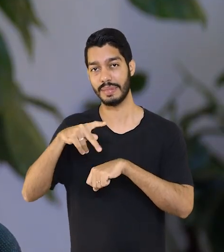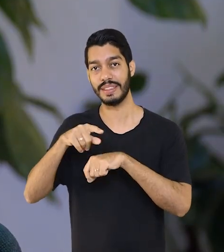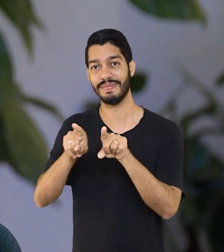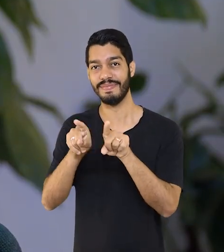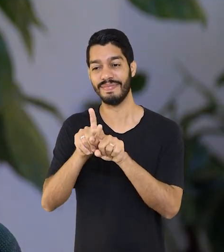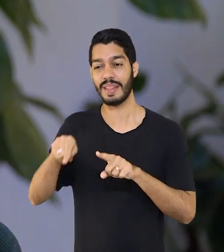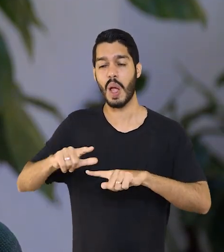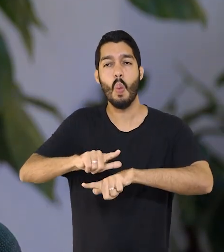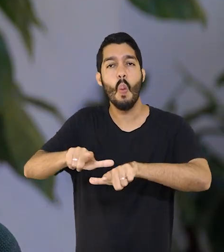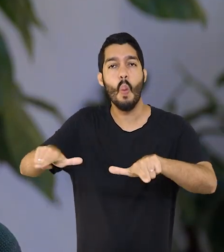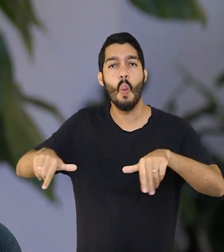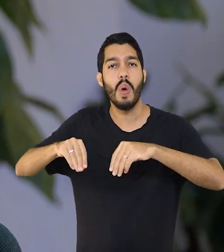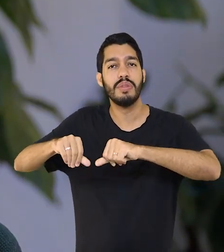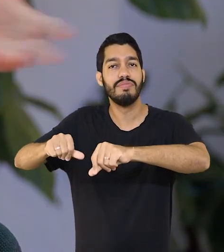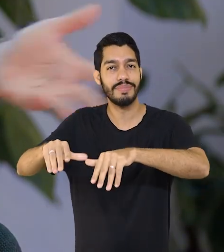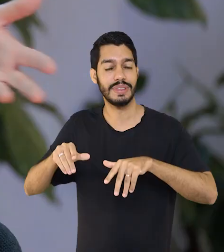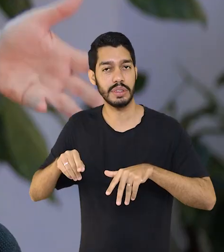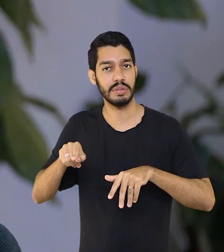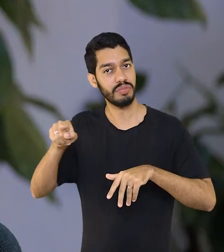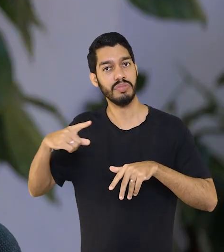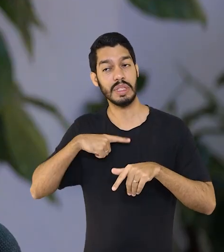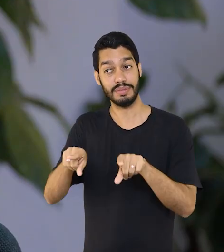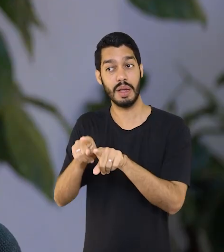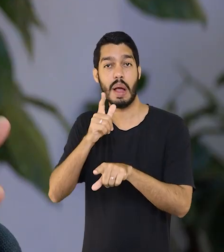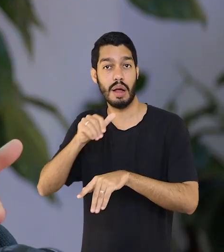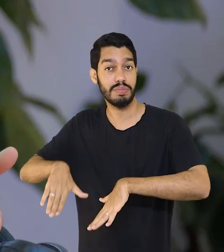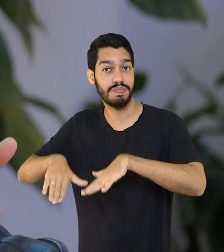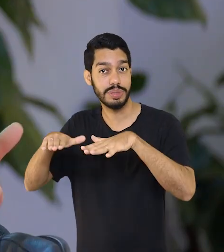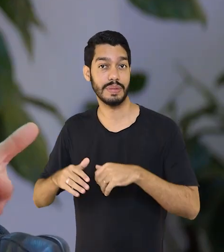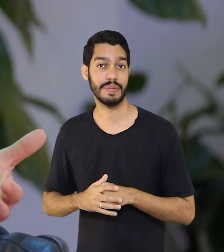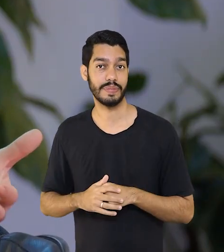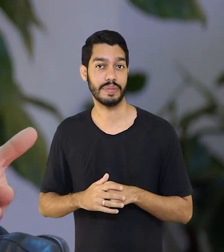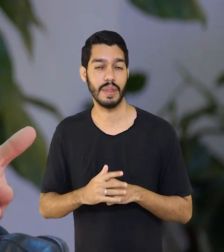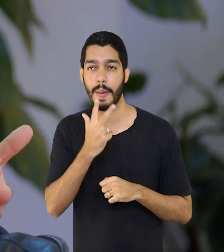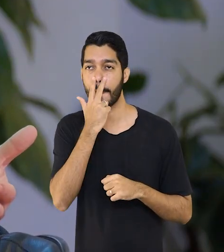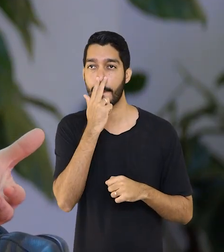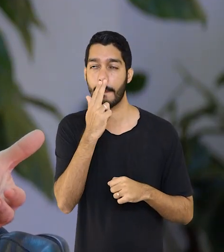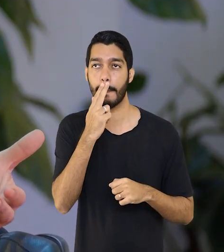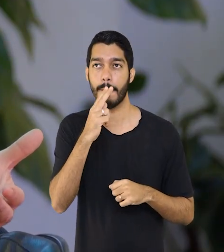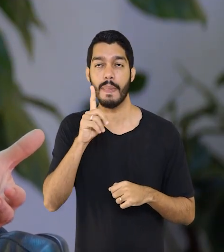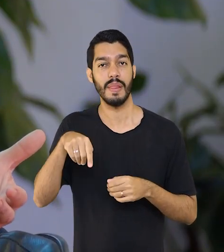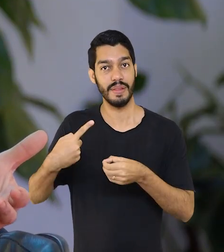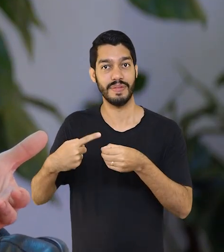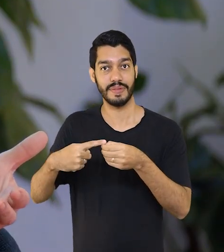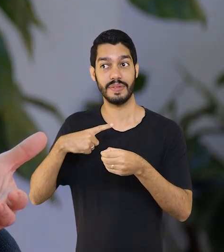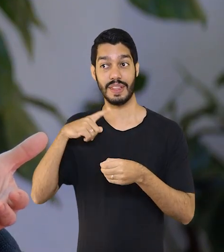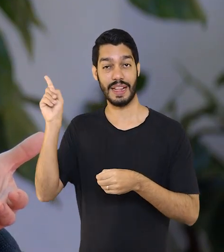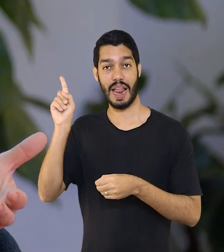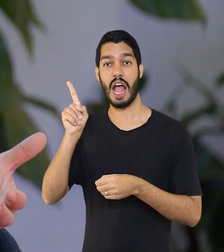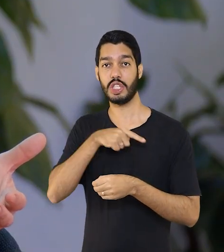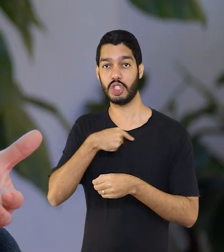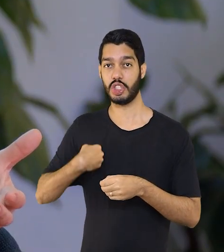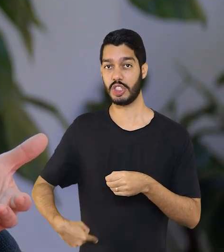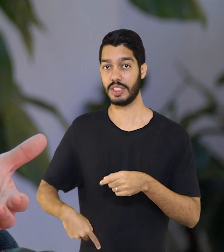inundações, mas dura dias. Dessa vez, dura 2 dias, dessa vez. Uma cidade muito maior que o Rio de Janeiro, 9,5 milhões de habitantes da China, que